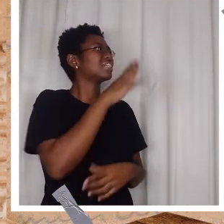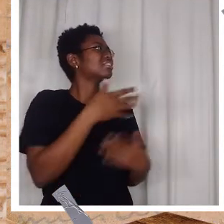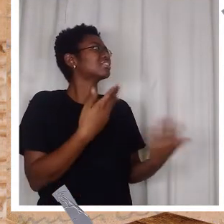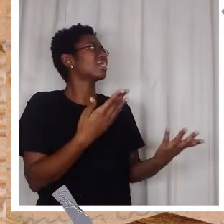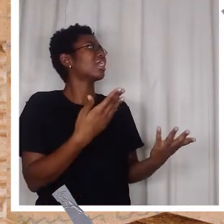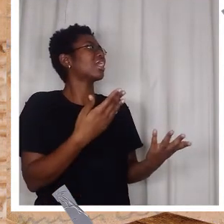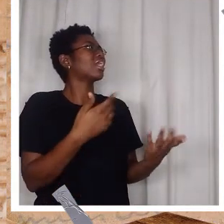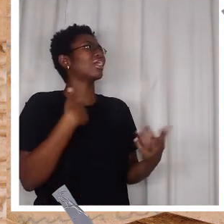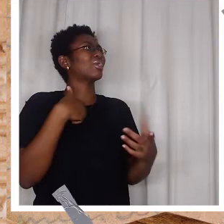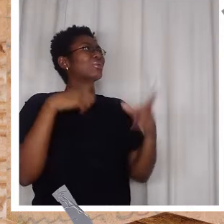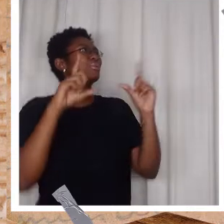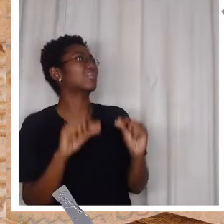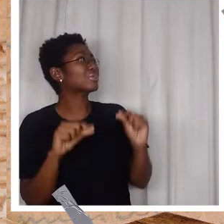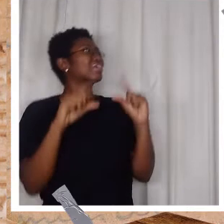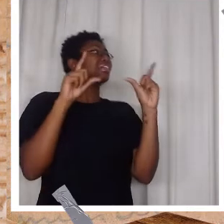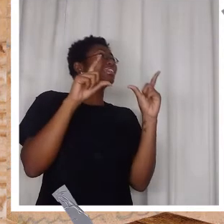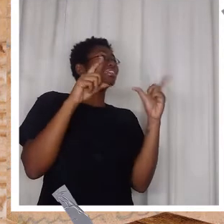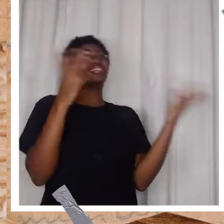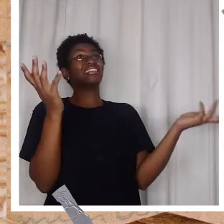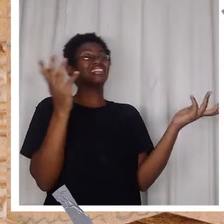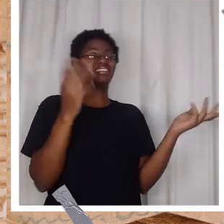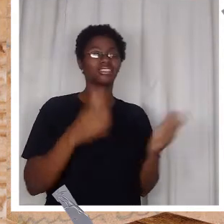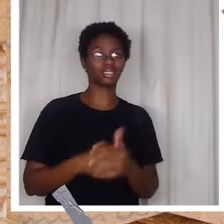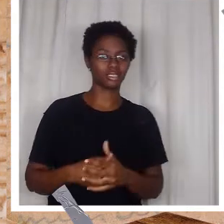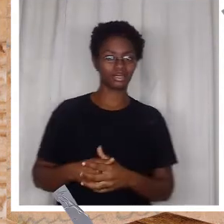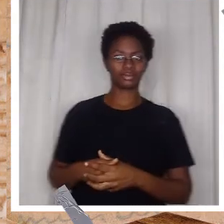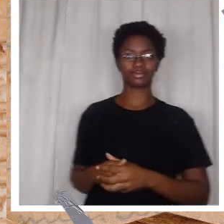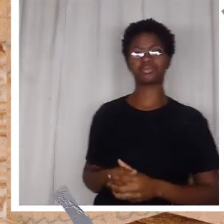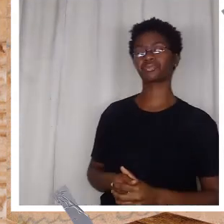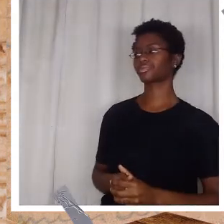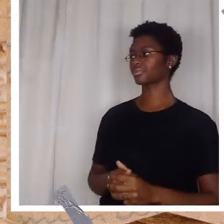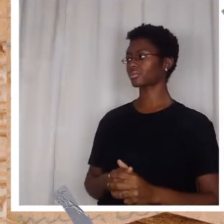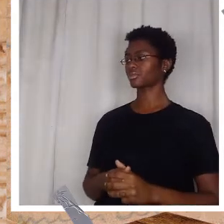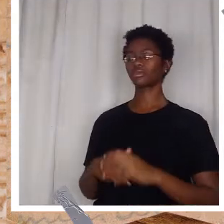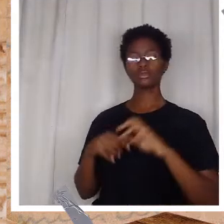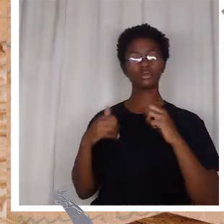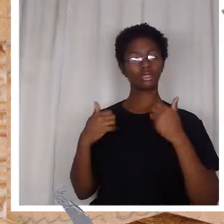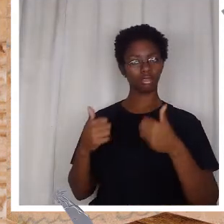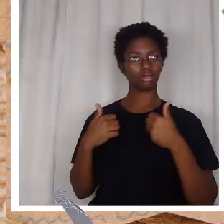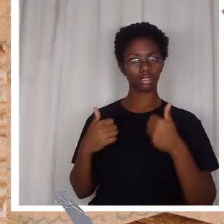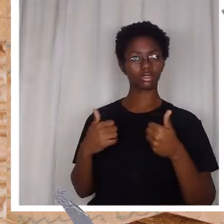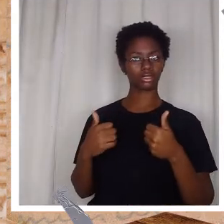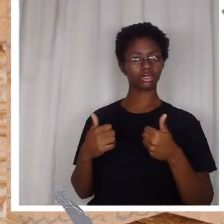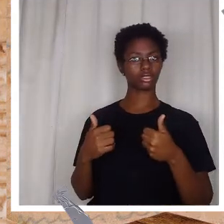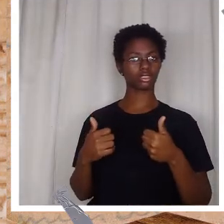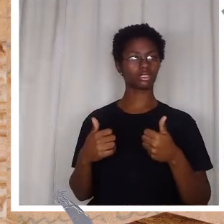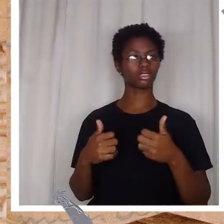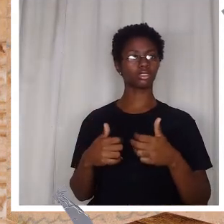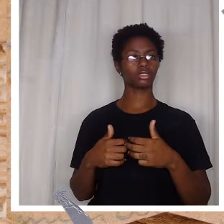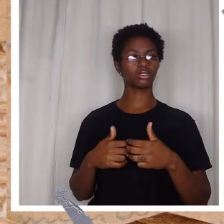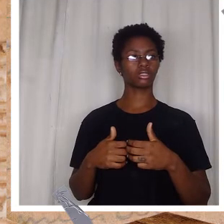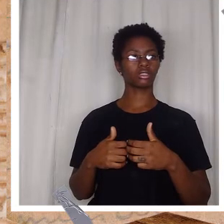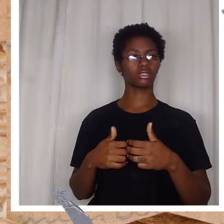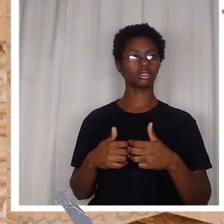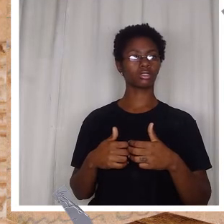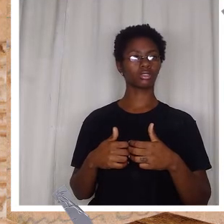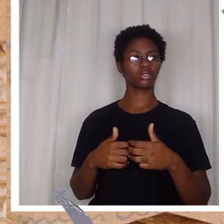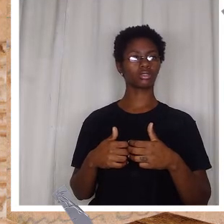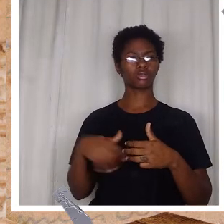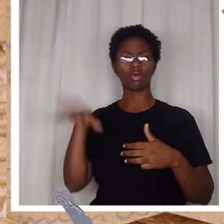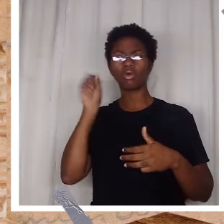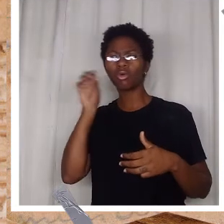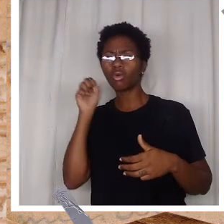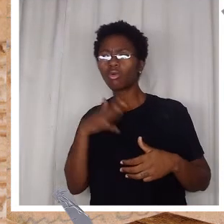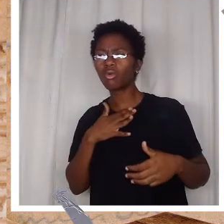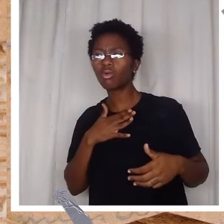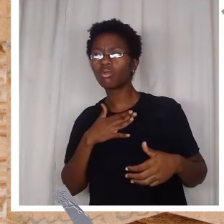que eu saí do ar? Muito bom. A gente vai tocar daqui a pouco para pensar um pouquinho mais. Vocês estão me ouvindo? Está todo mundo me